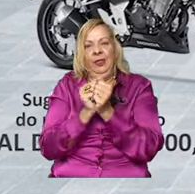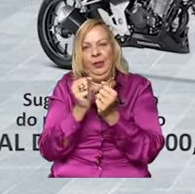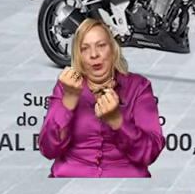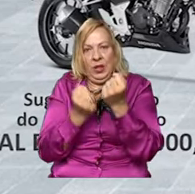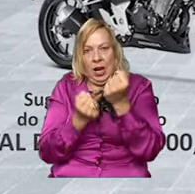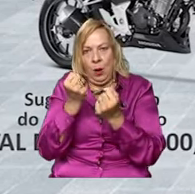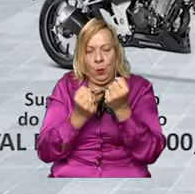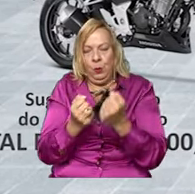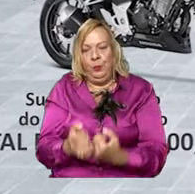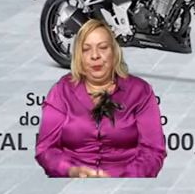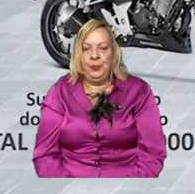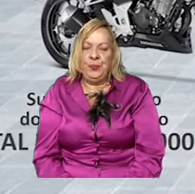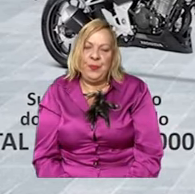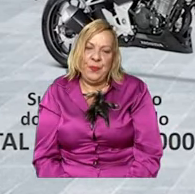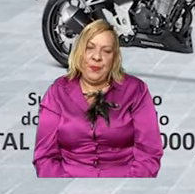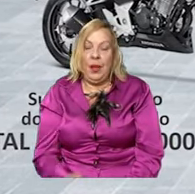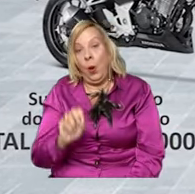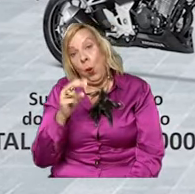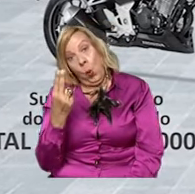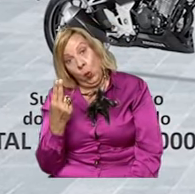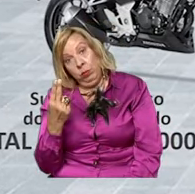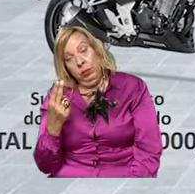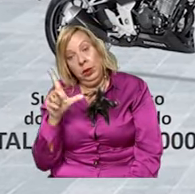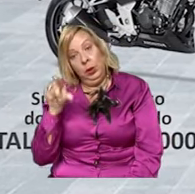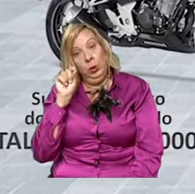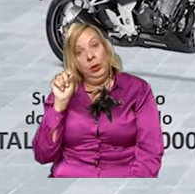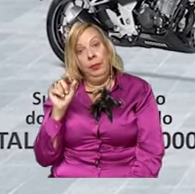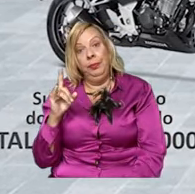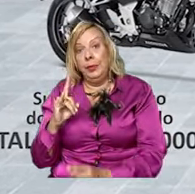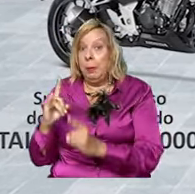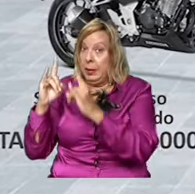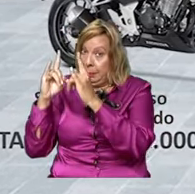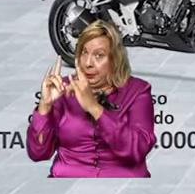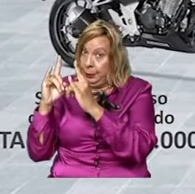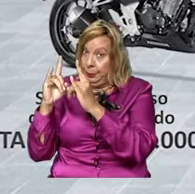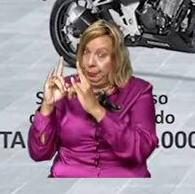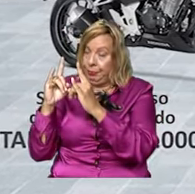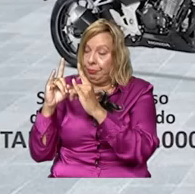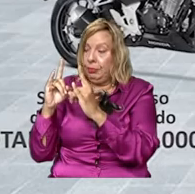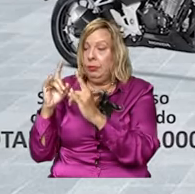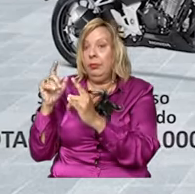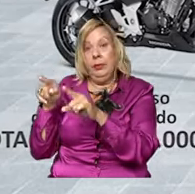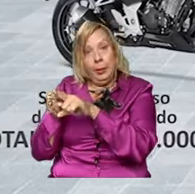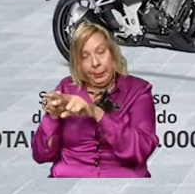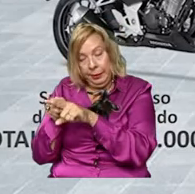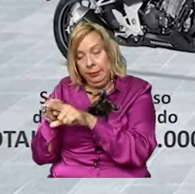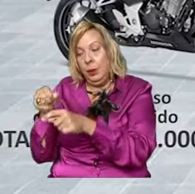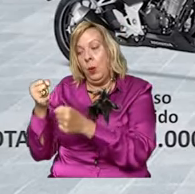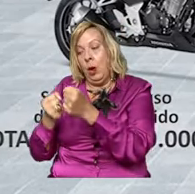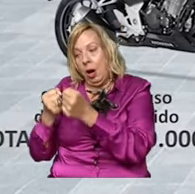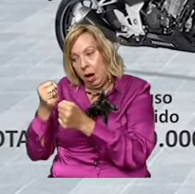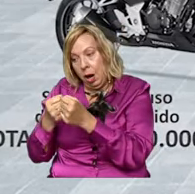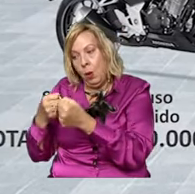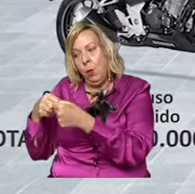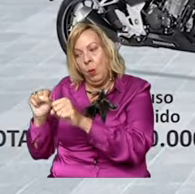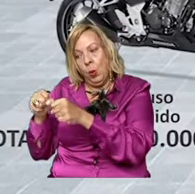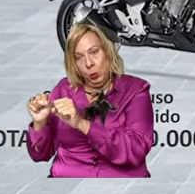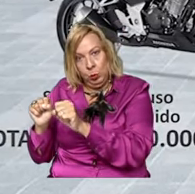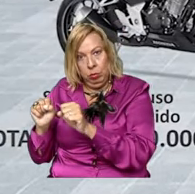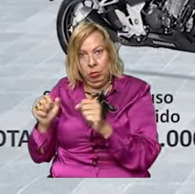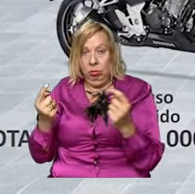garagem. Ou um apartamento com um Onix Sedan e uma Honda Twister na garagem.